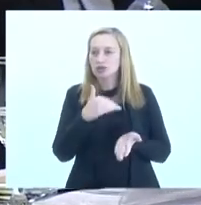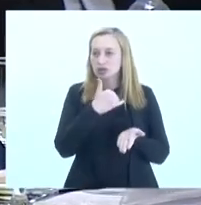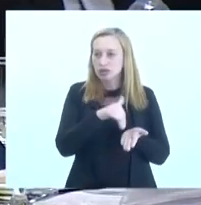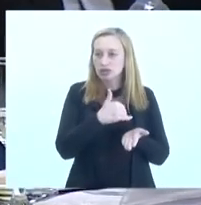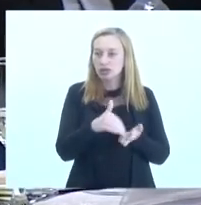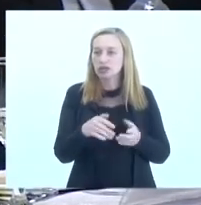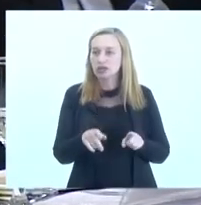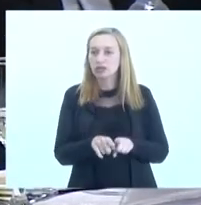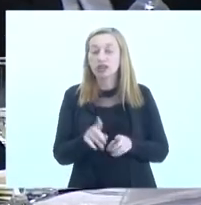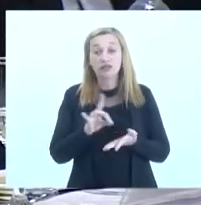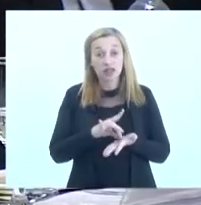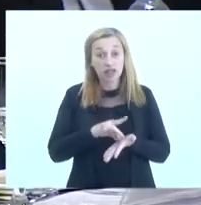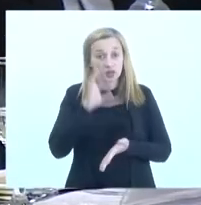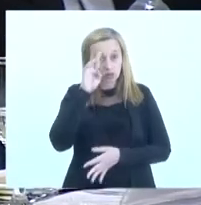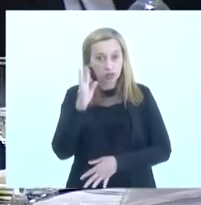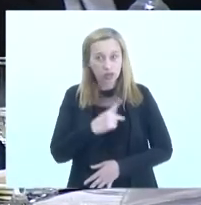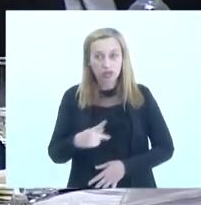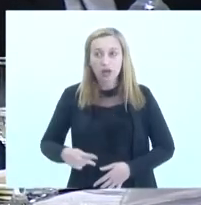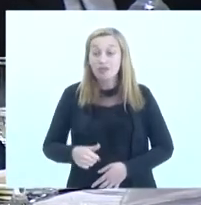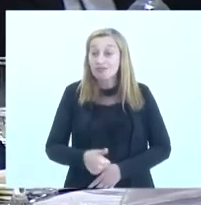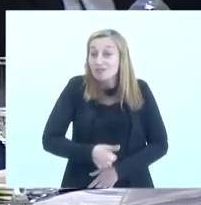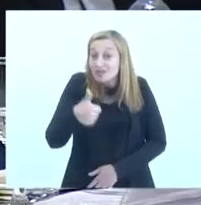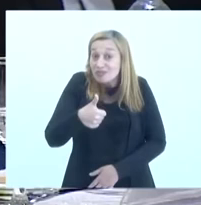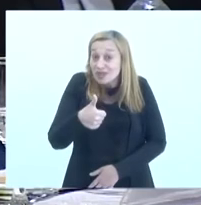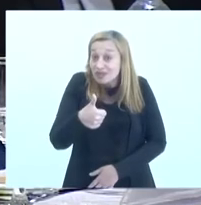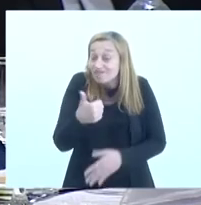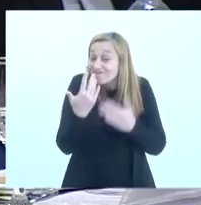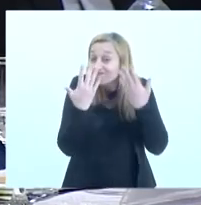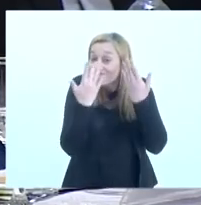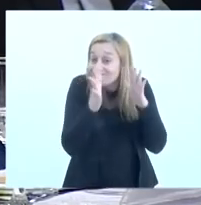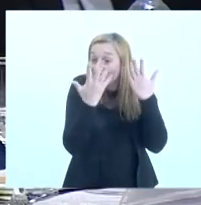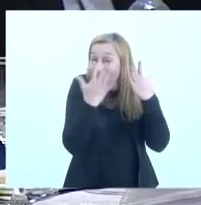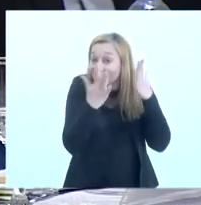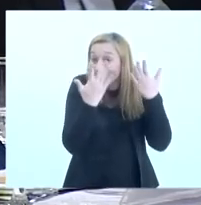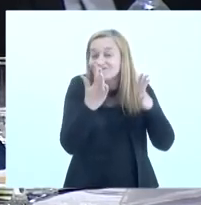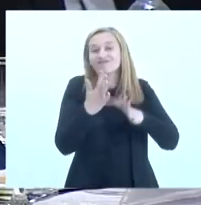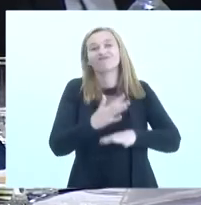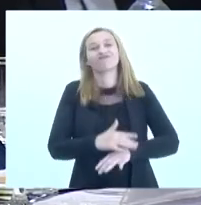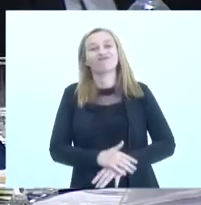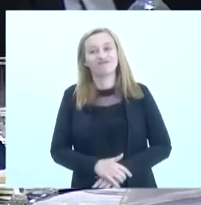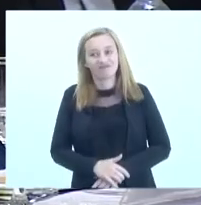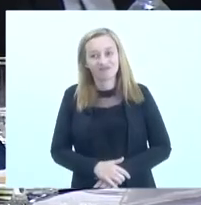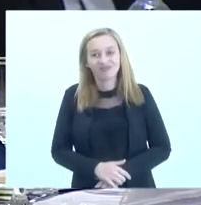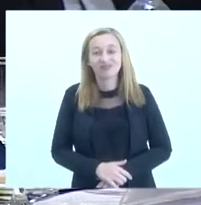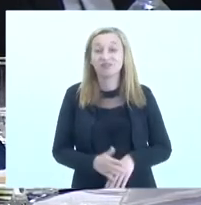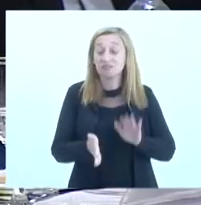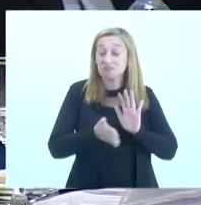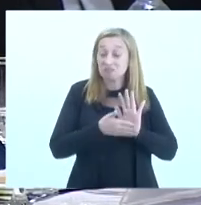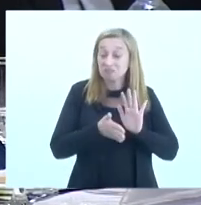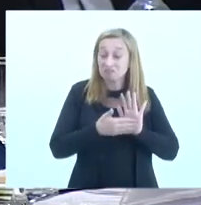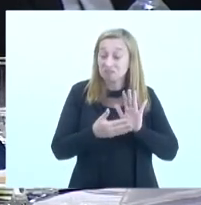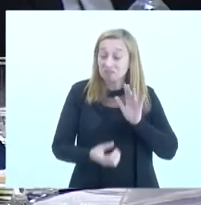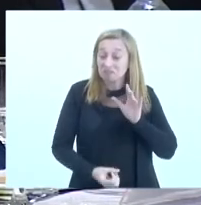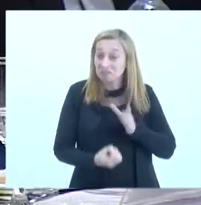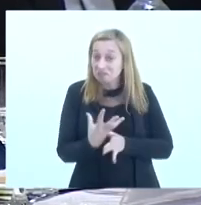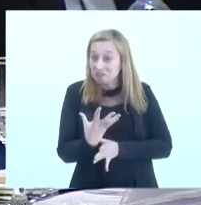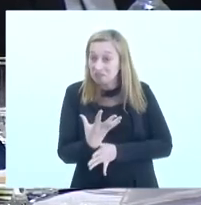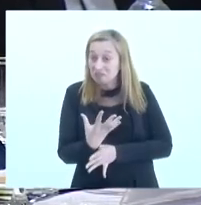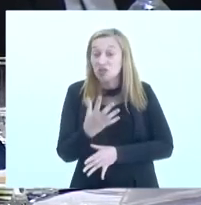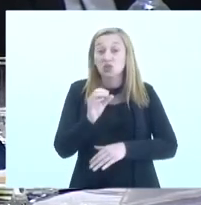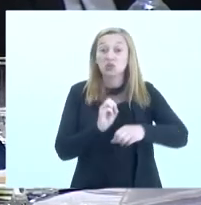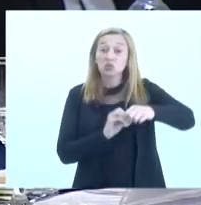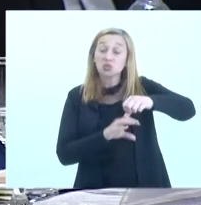Na verdade, presidente, primeiramente eu quero te parabenizar por apresentar a proposta de criação do